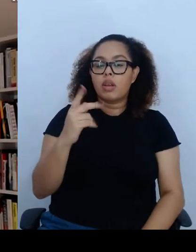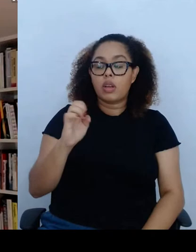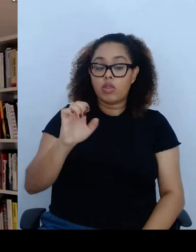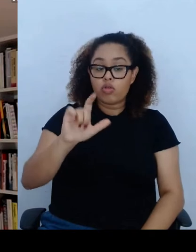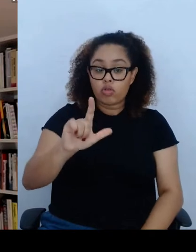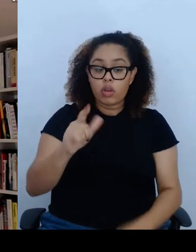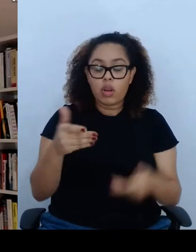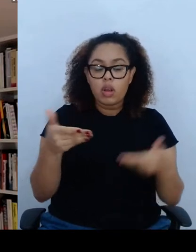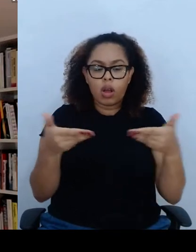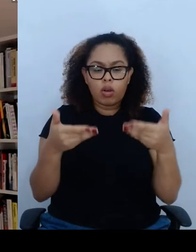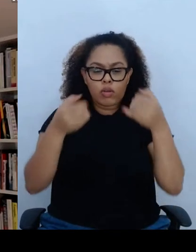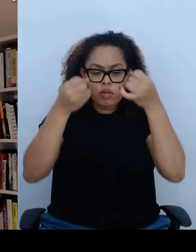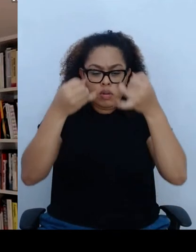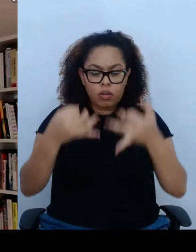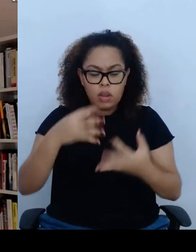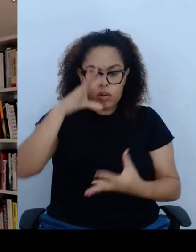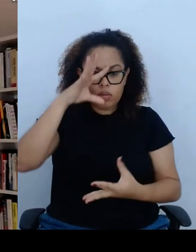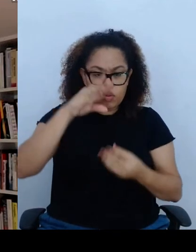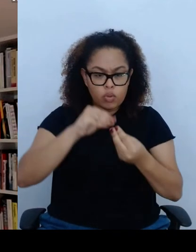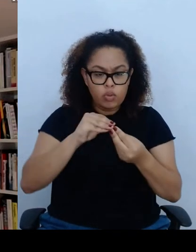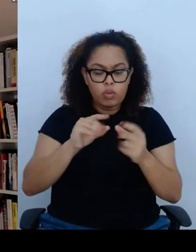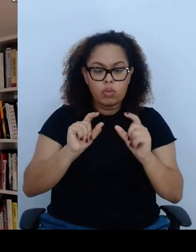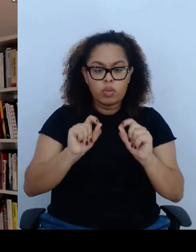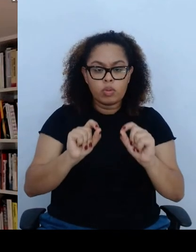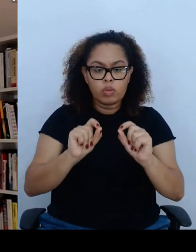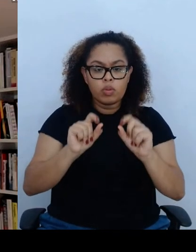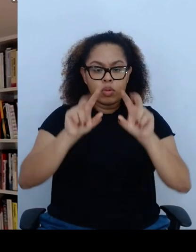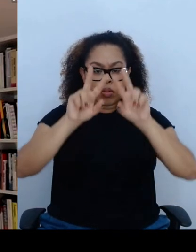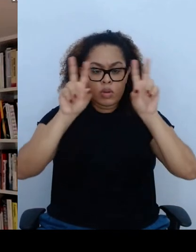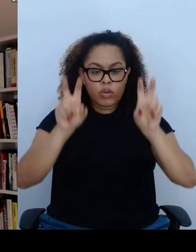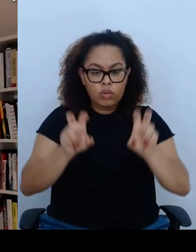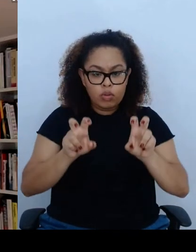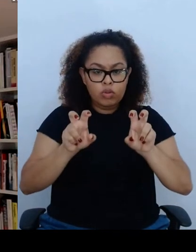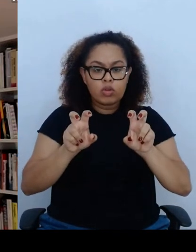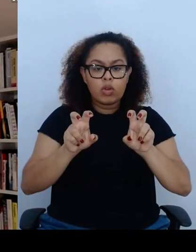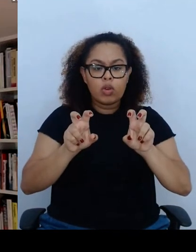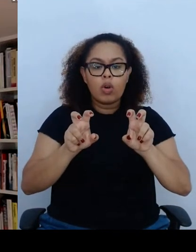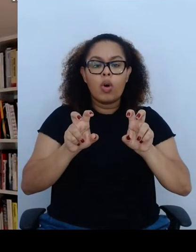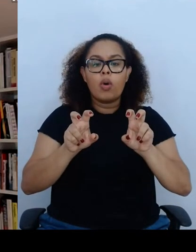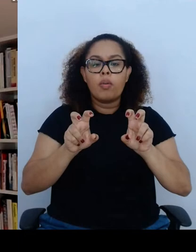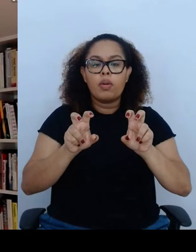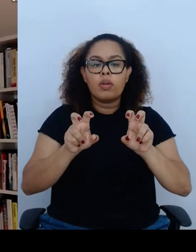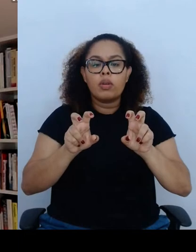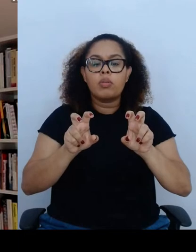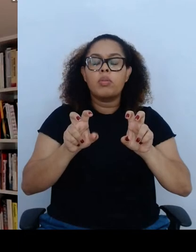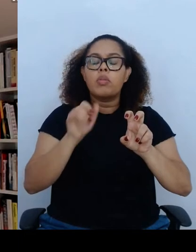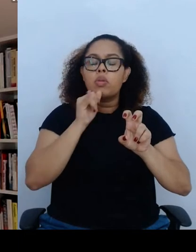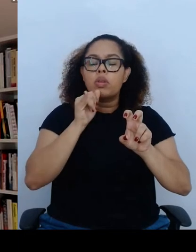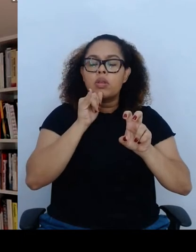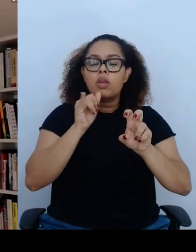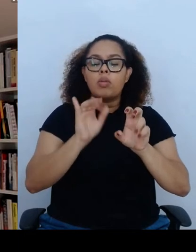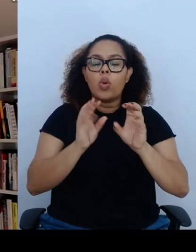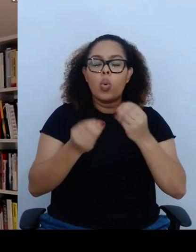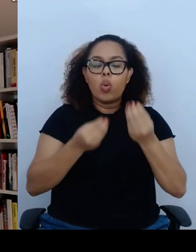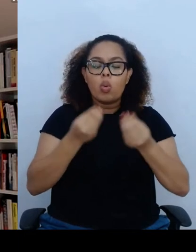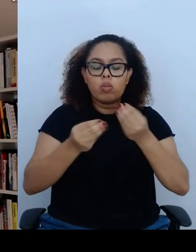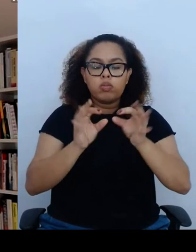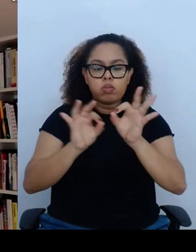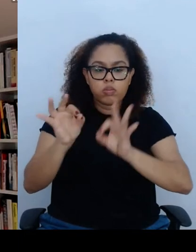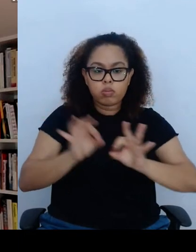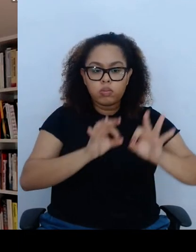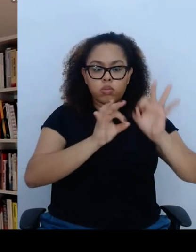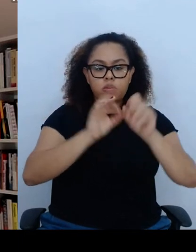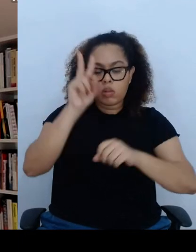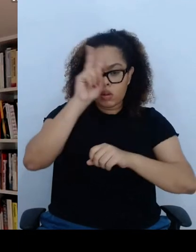brevemente sobre nosso programa em torno das diferentes histórias no Masp trata-se de uma série